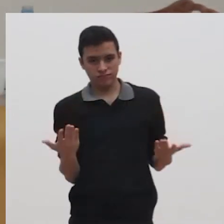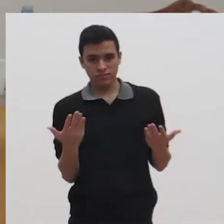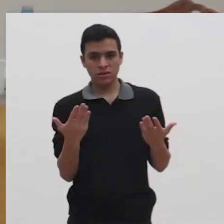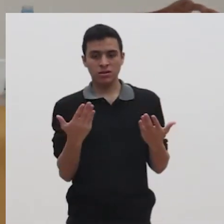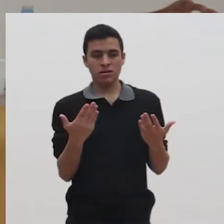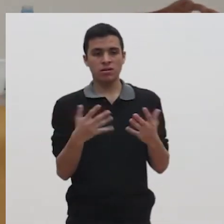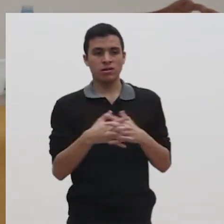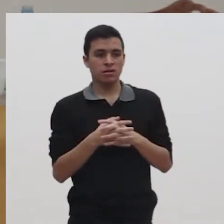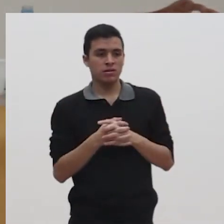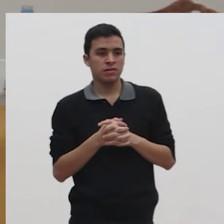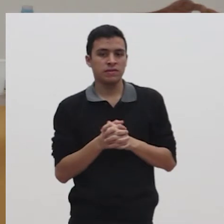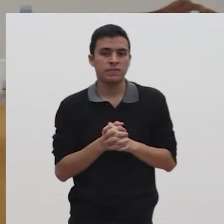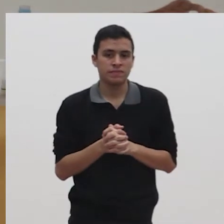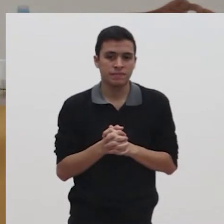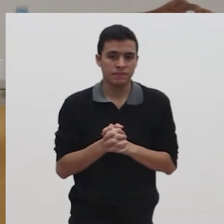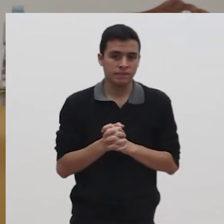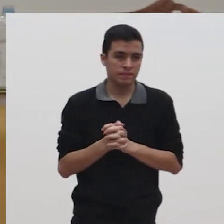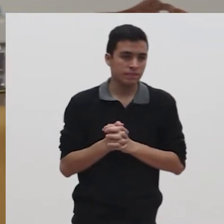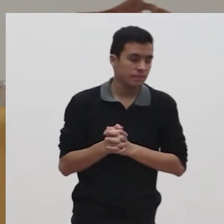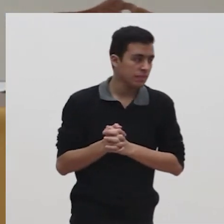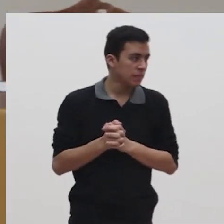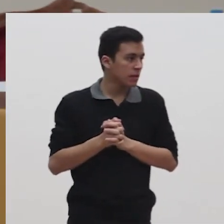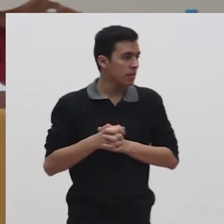seja a maior obra.